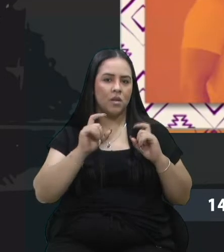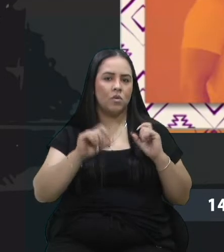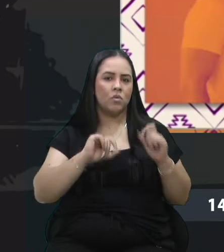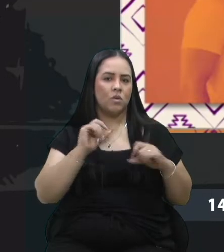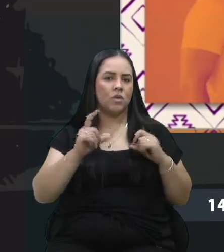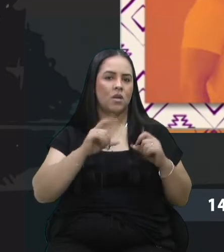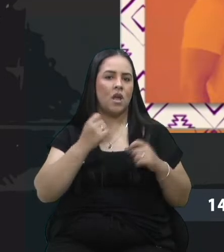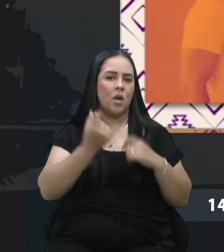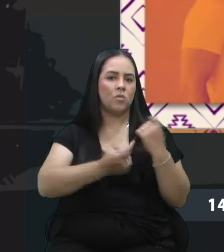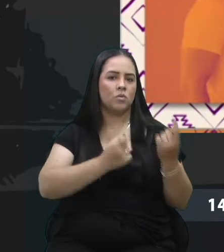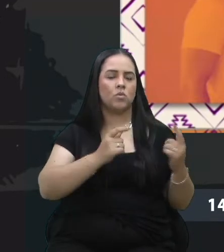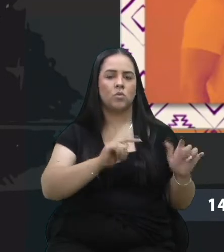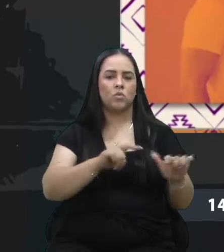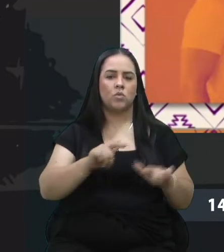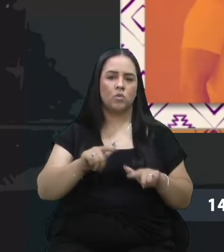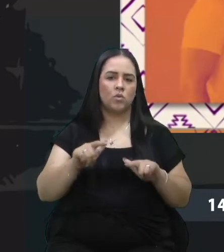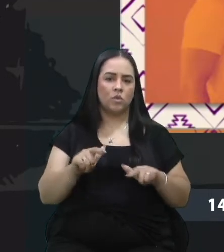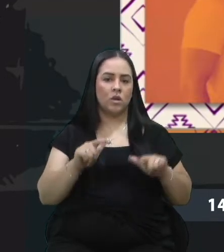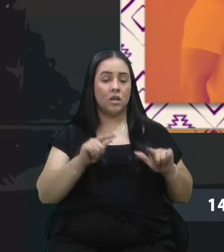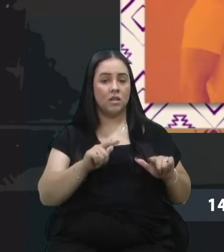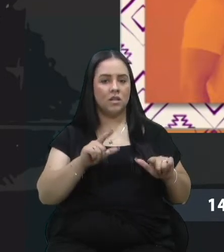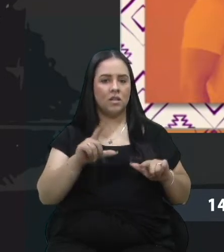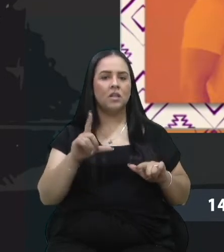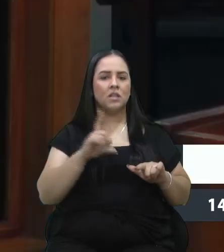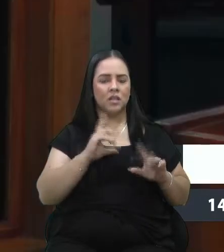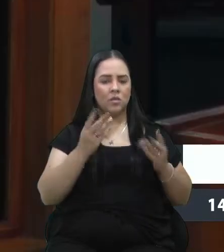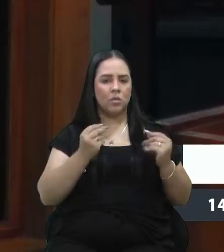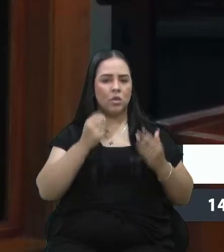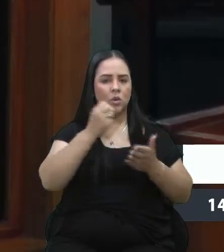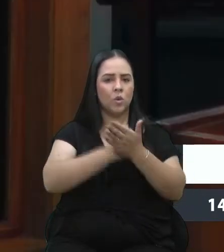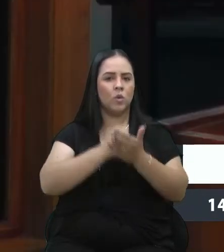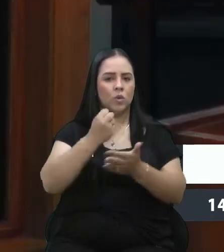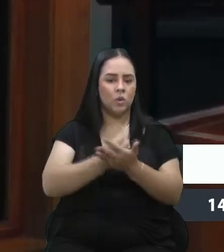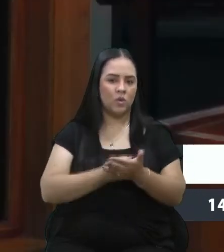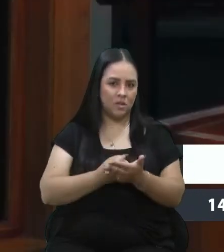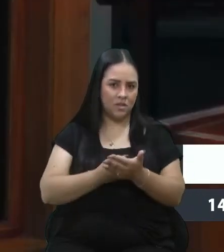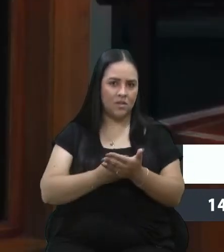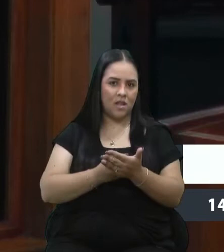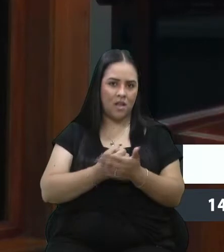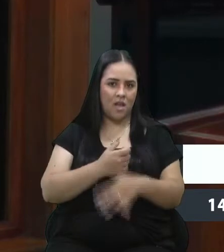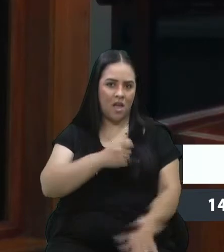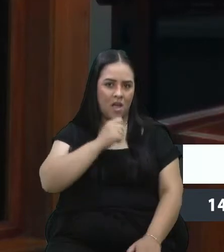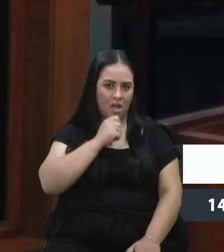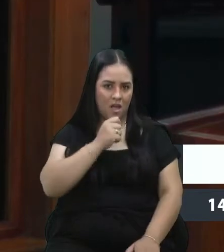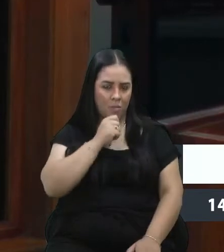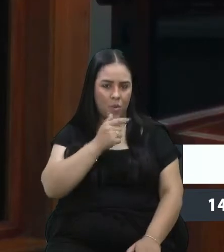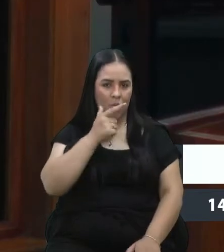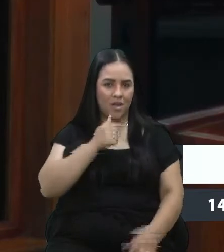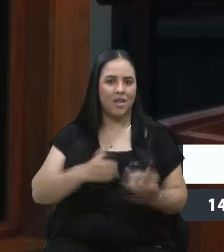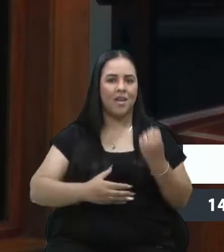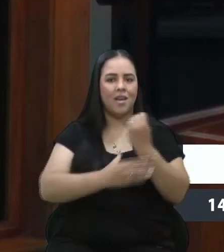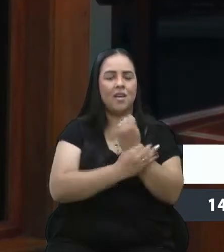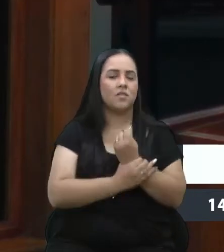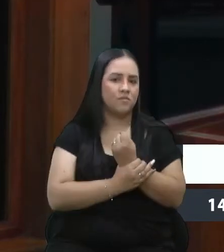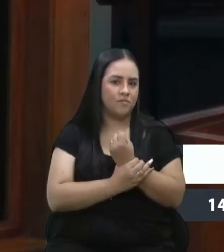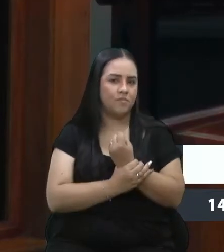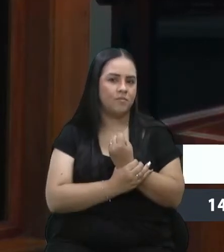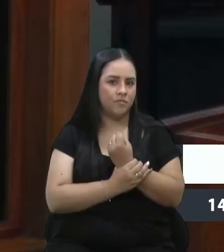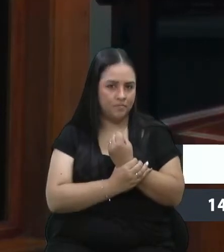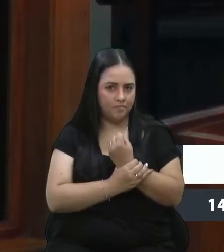a gente tem muitas lutas ainda para garantir, de fato,